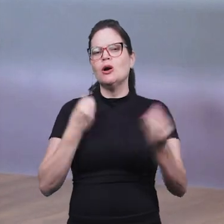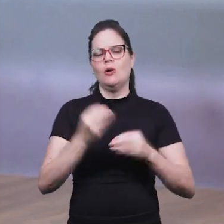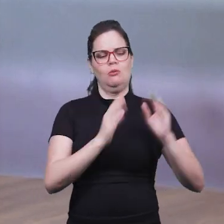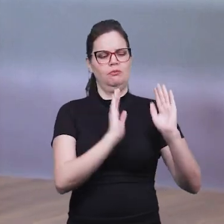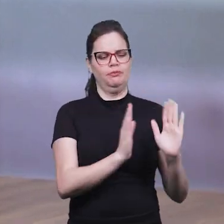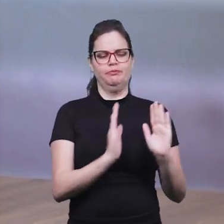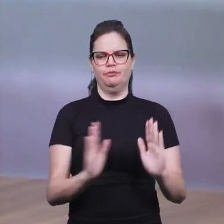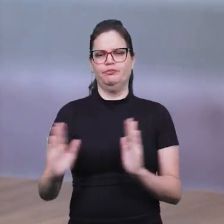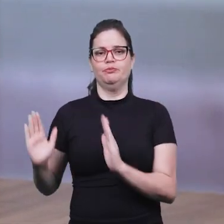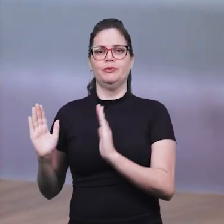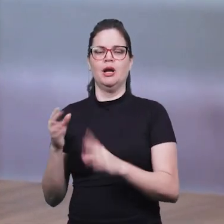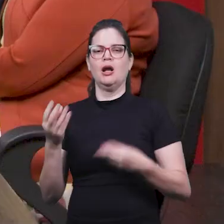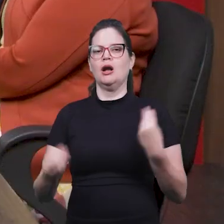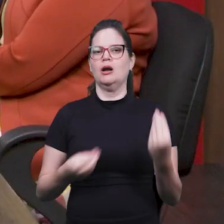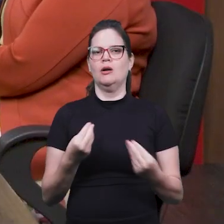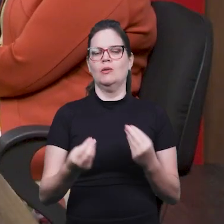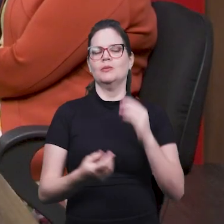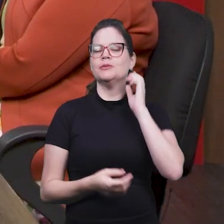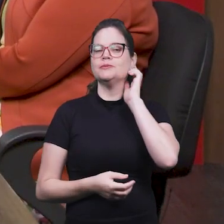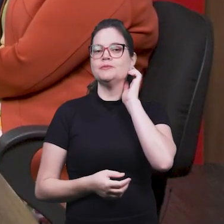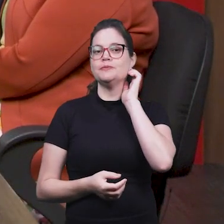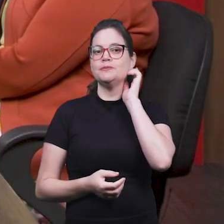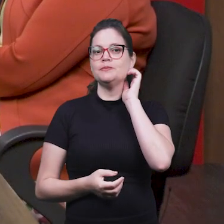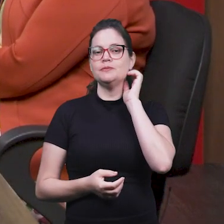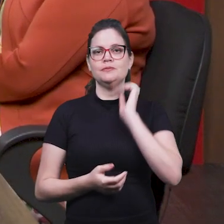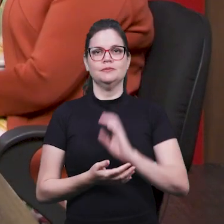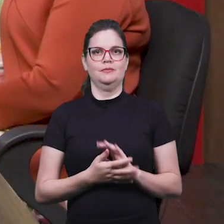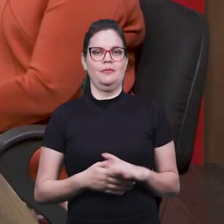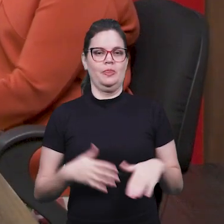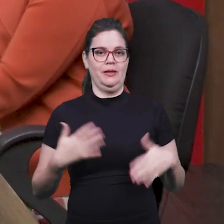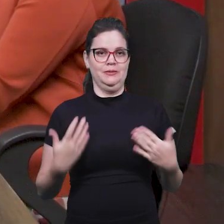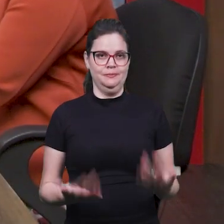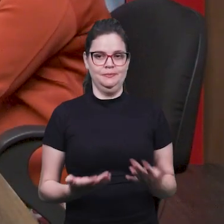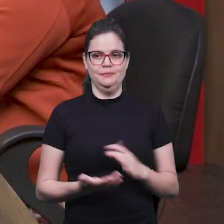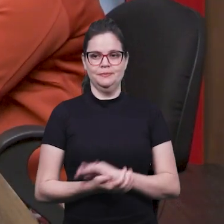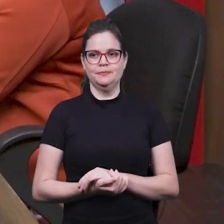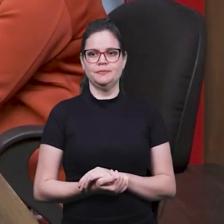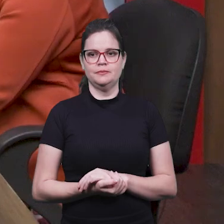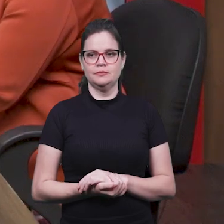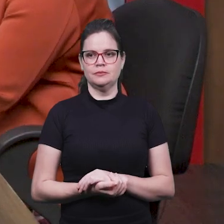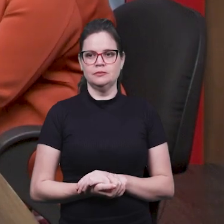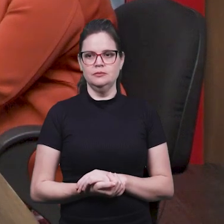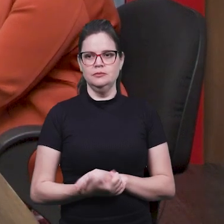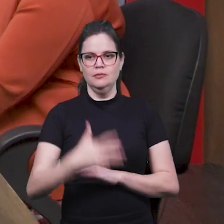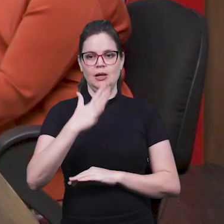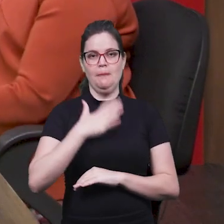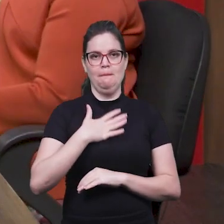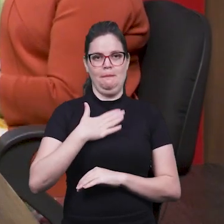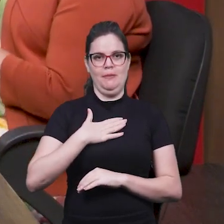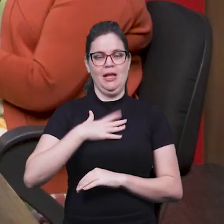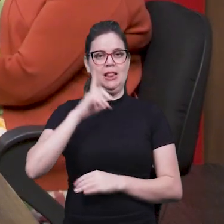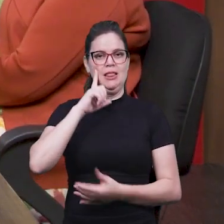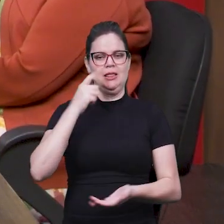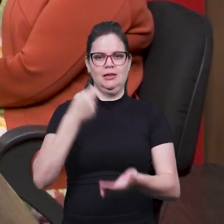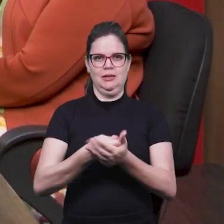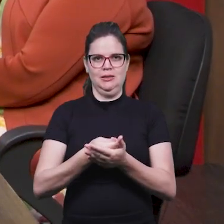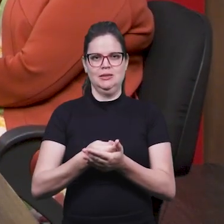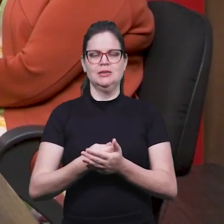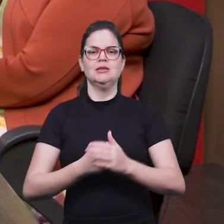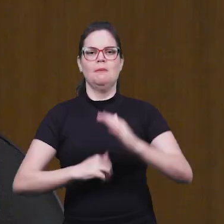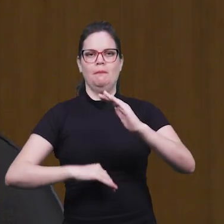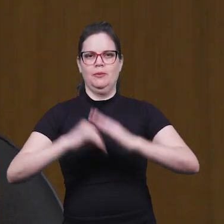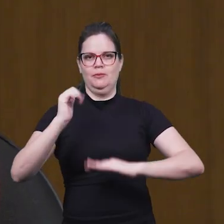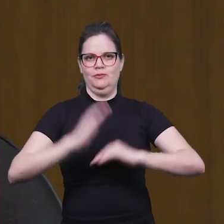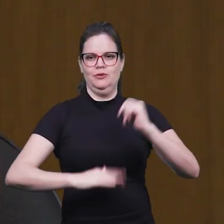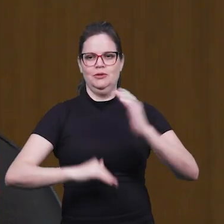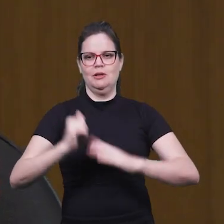foi inspirada? Pois é, a escolha profissional foi a parte mais difícil da minha